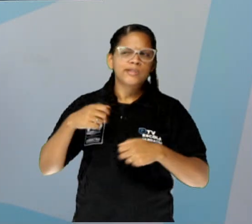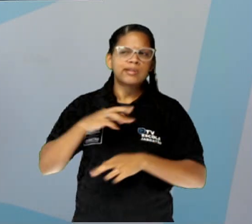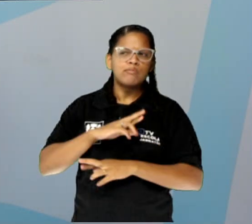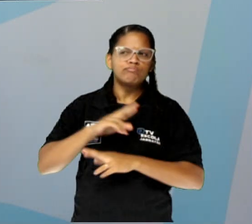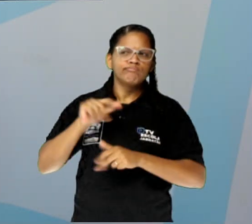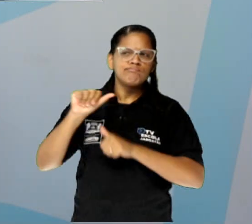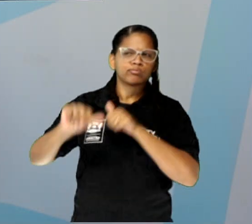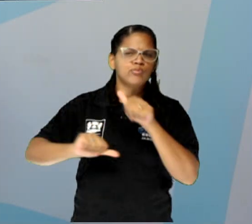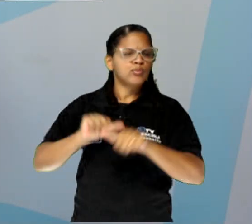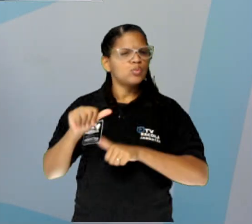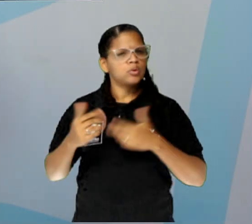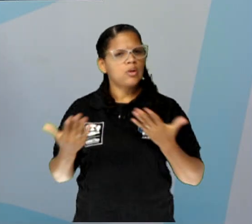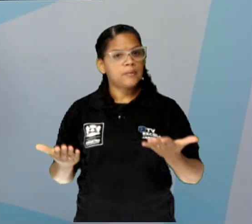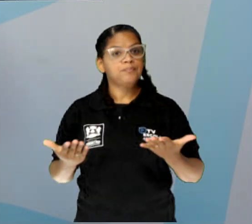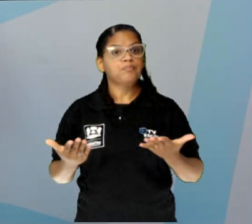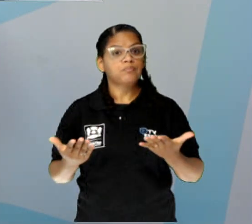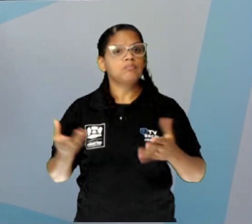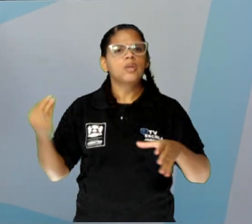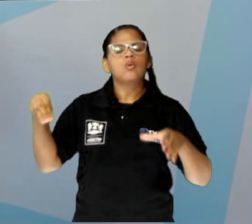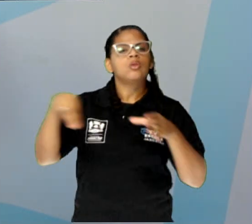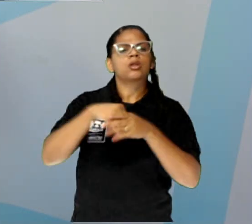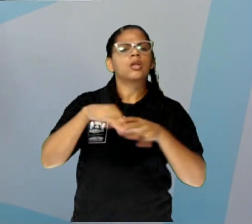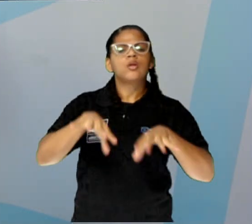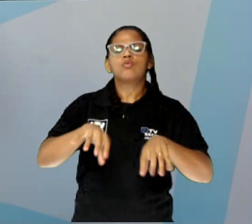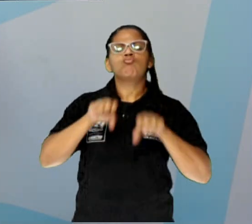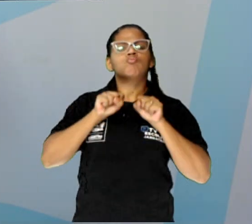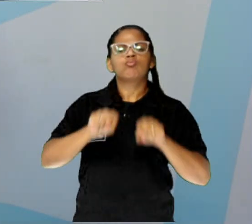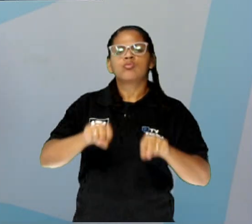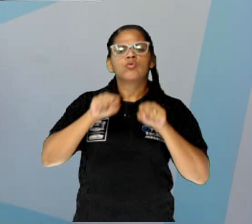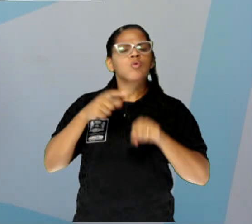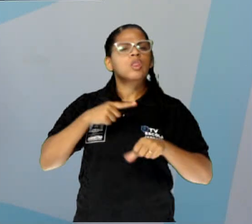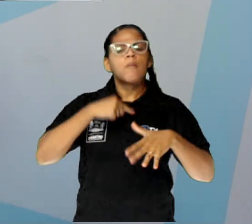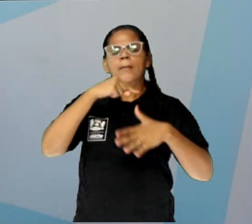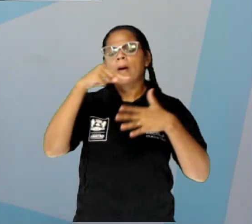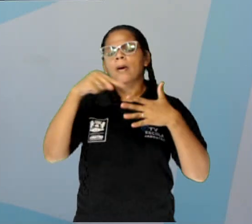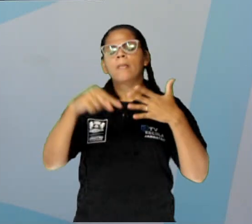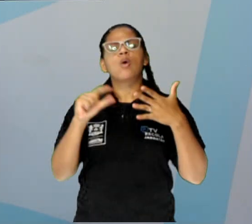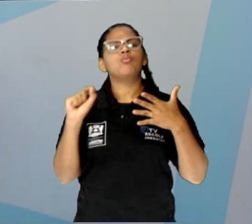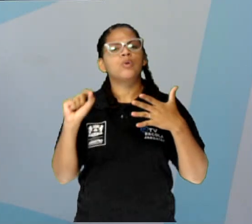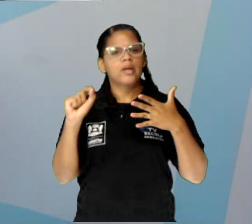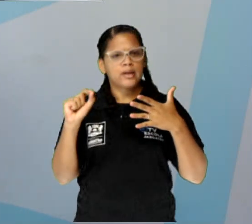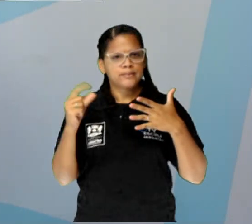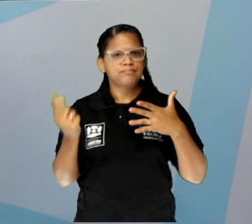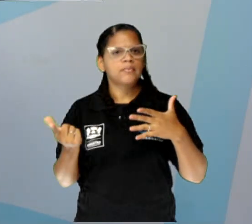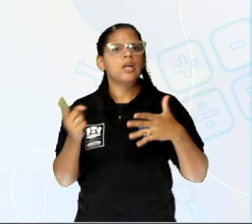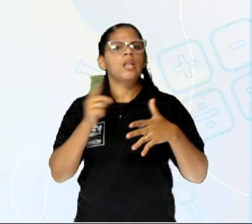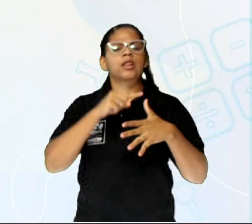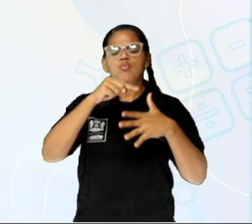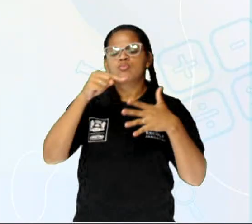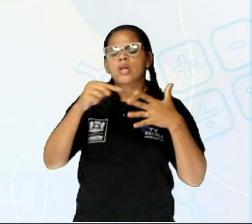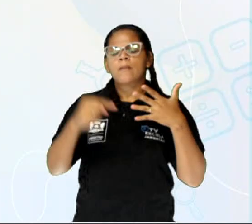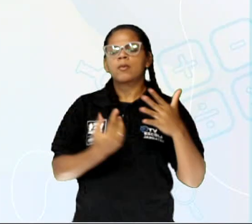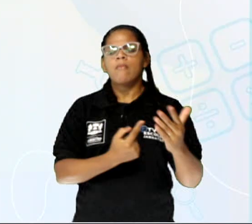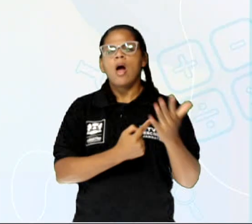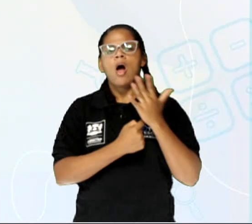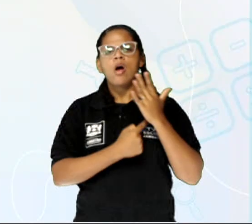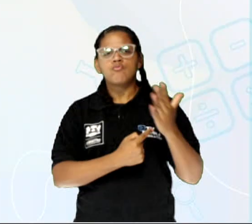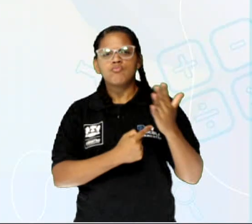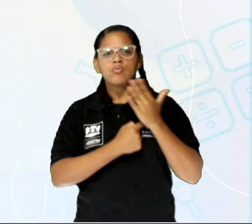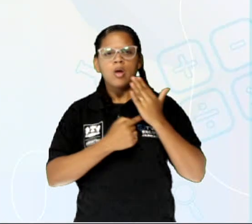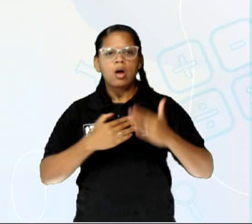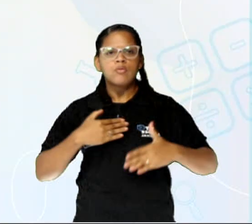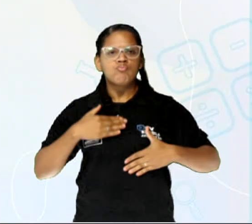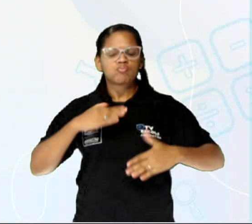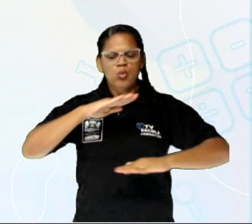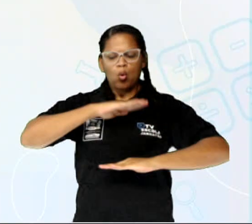E o que é que tem dentro desse CrossFit, o que é que a gente tem desses elementos? Primeiro, ele tem alguns elementos que vão ajudar no condicionamento. Ele é